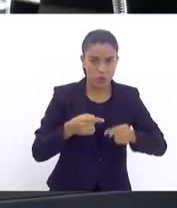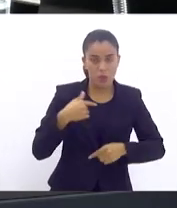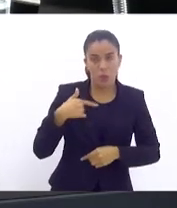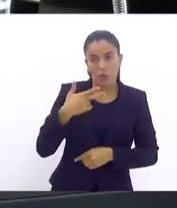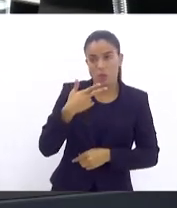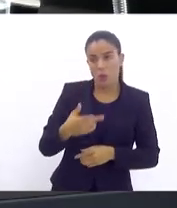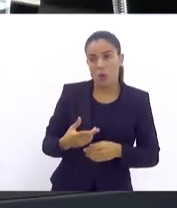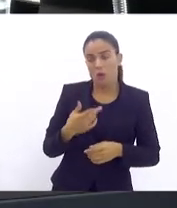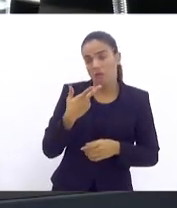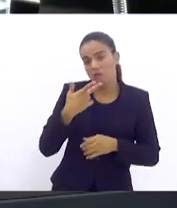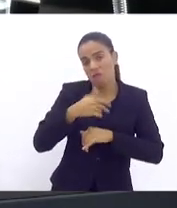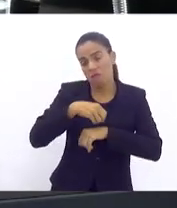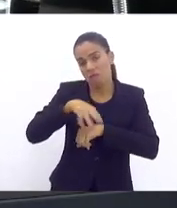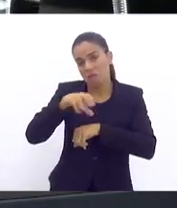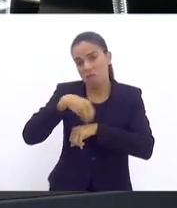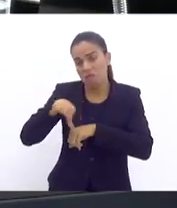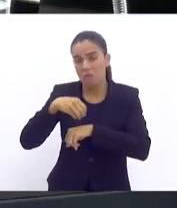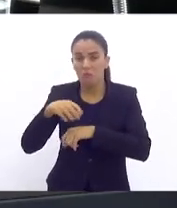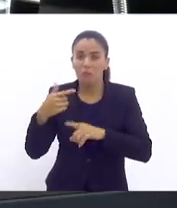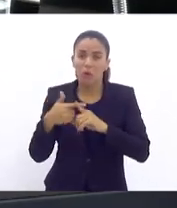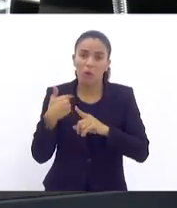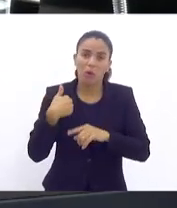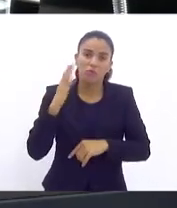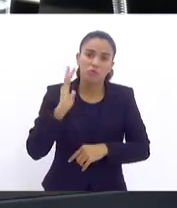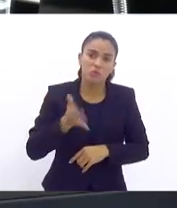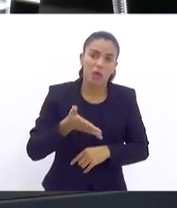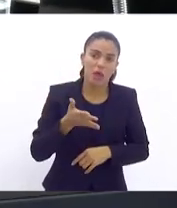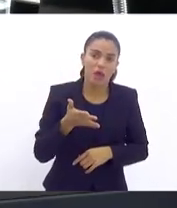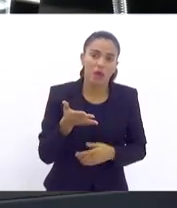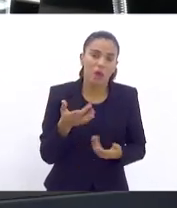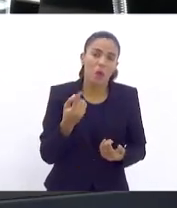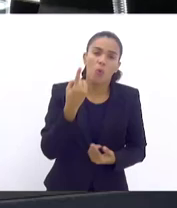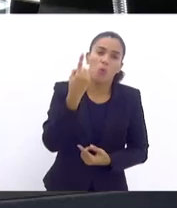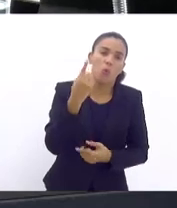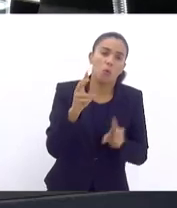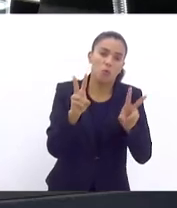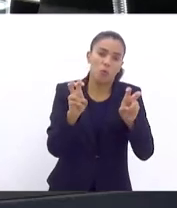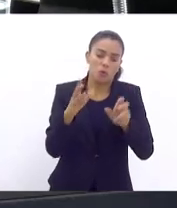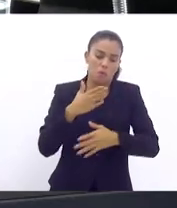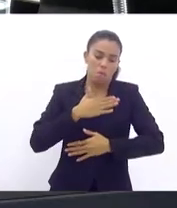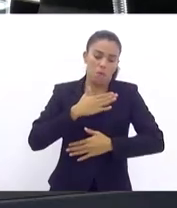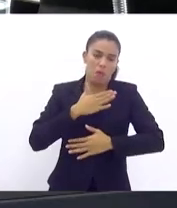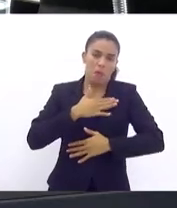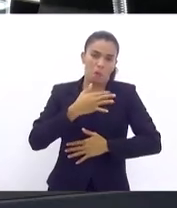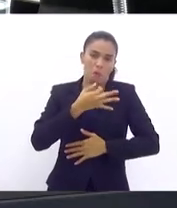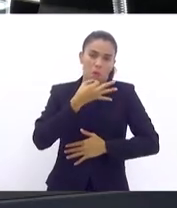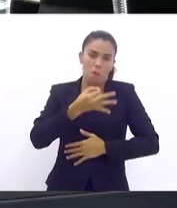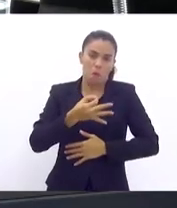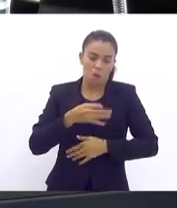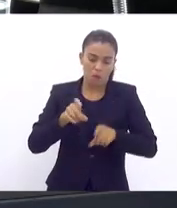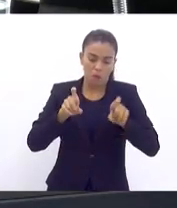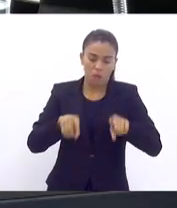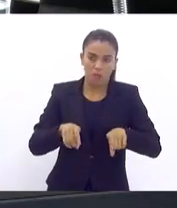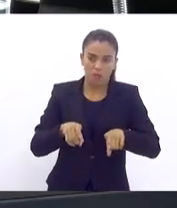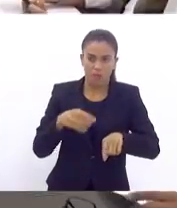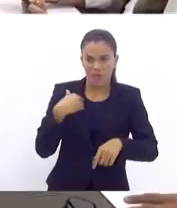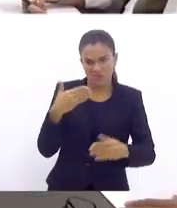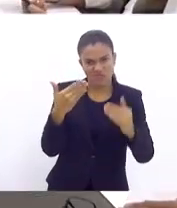porque eu tenho assistido não por um motivo meu próprio do meu mandato